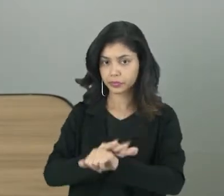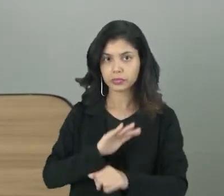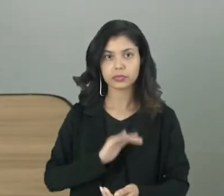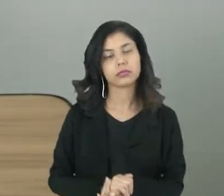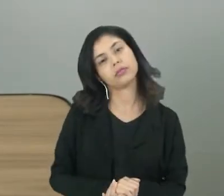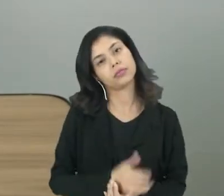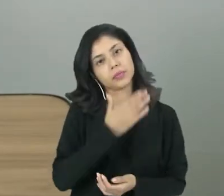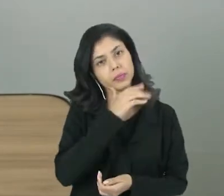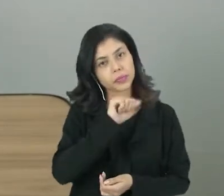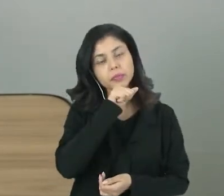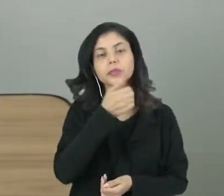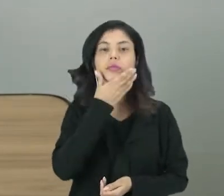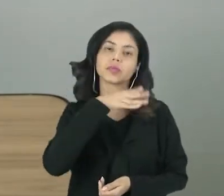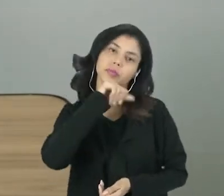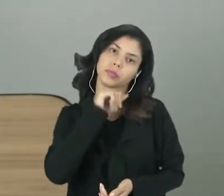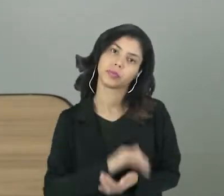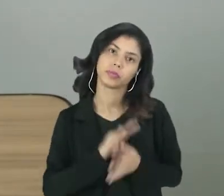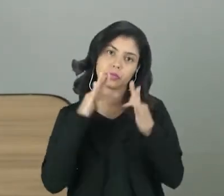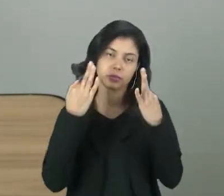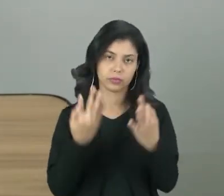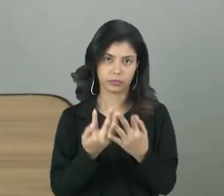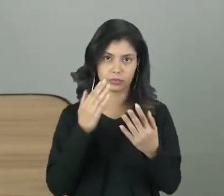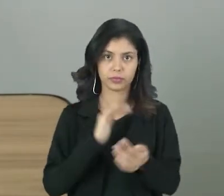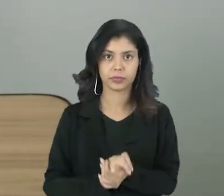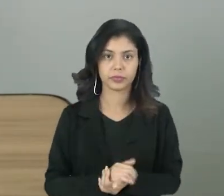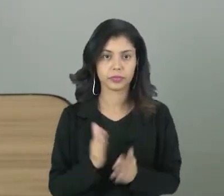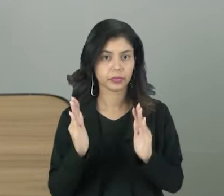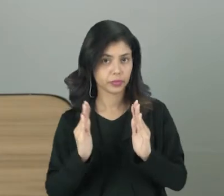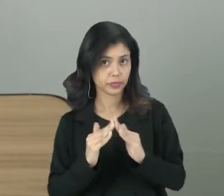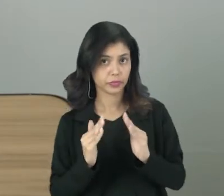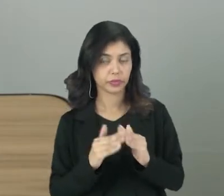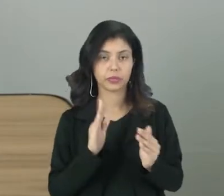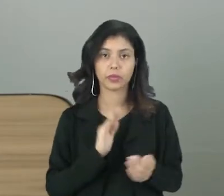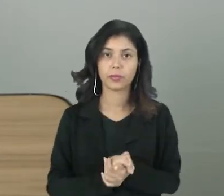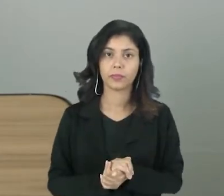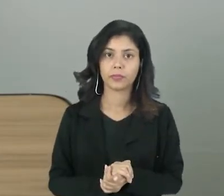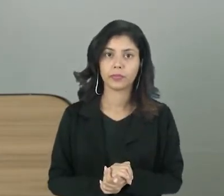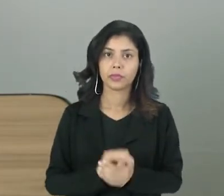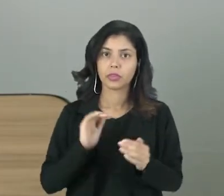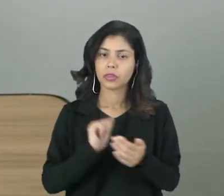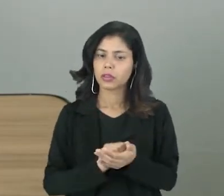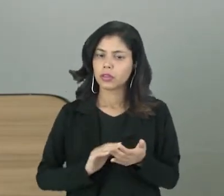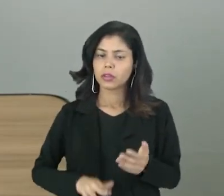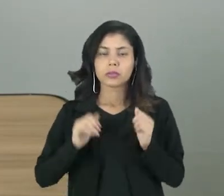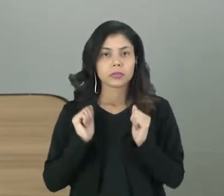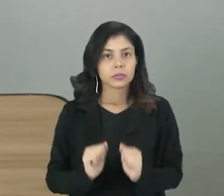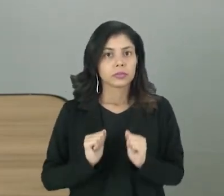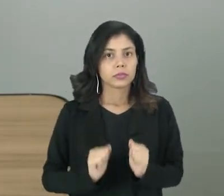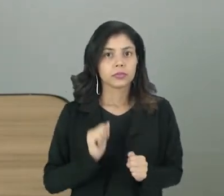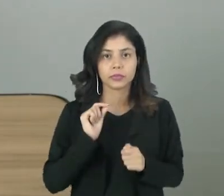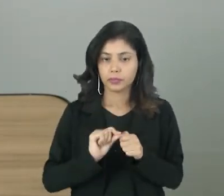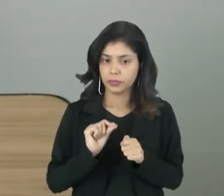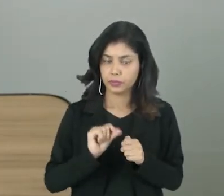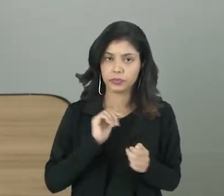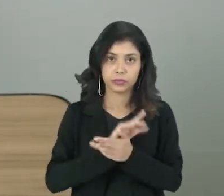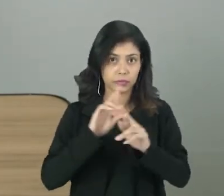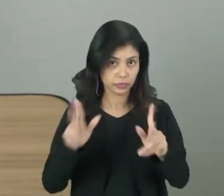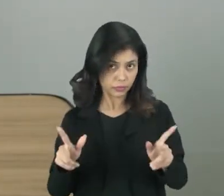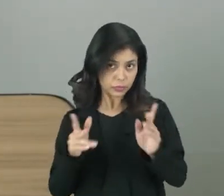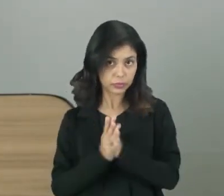aos pais ajudar os familiares nas atividades de casa é uma atividade que vocês podem fazer